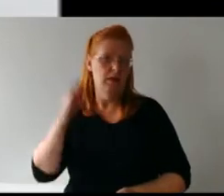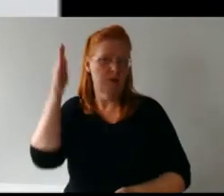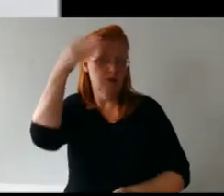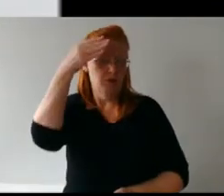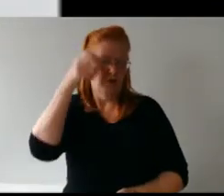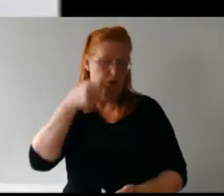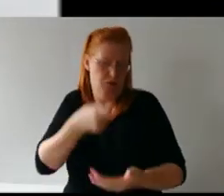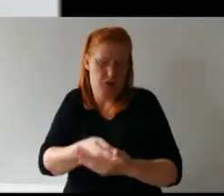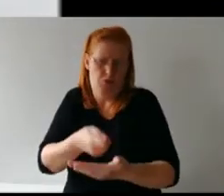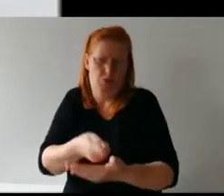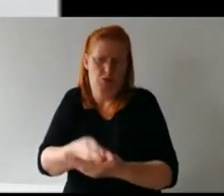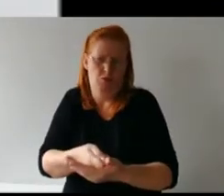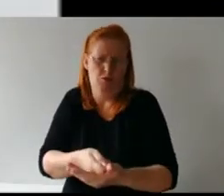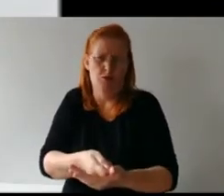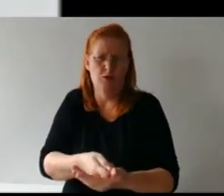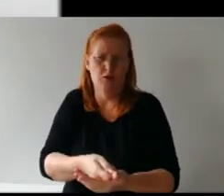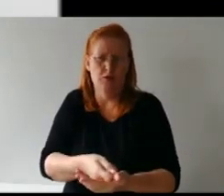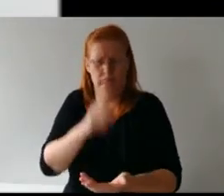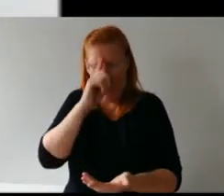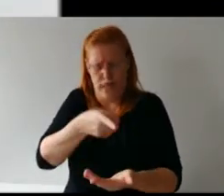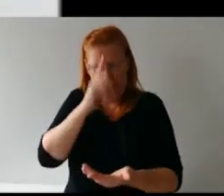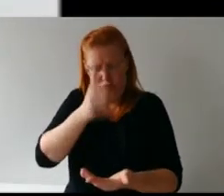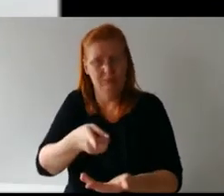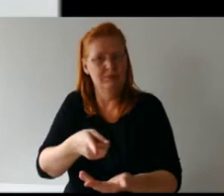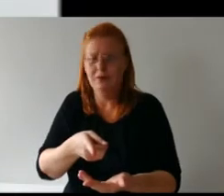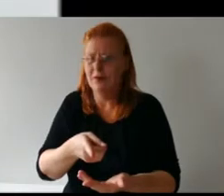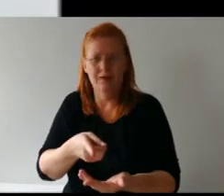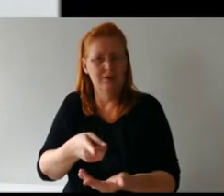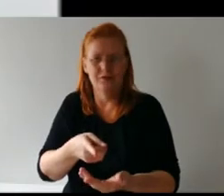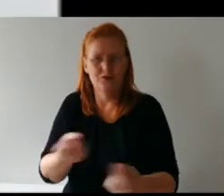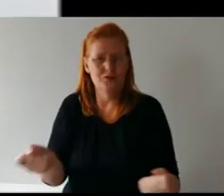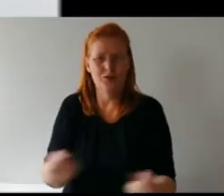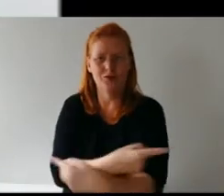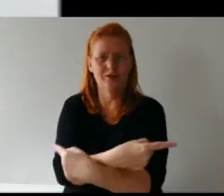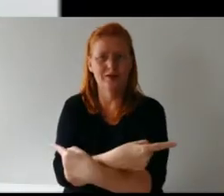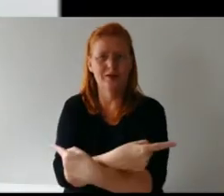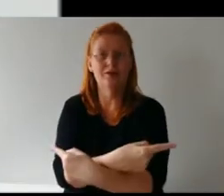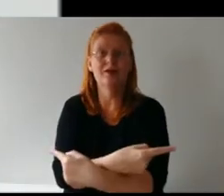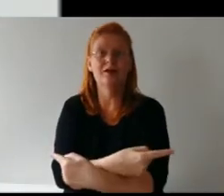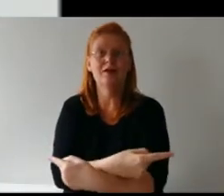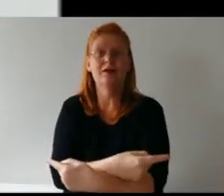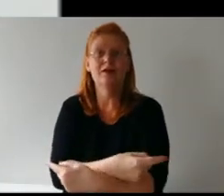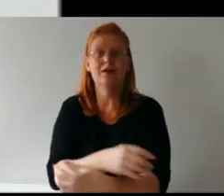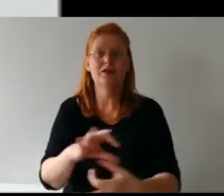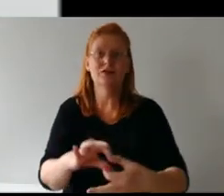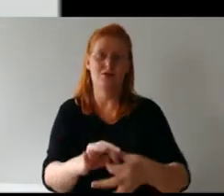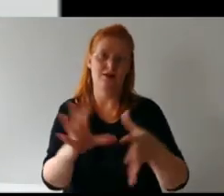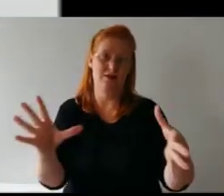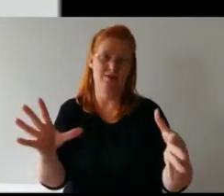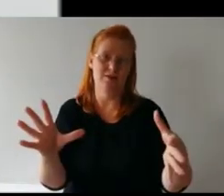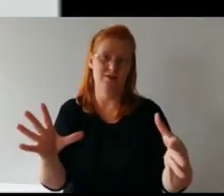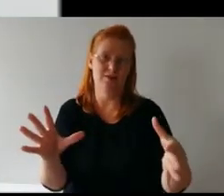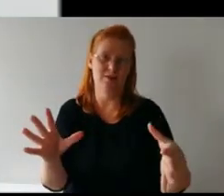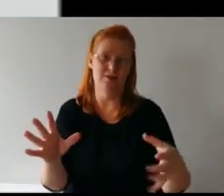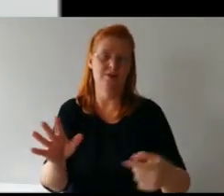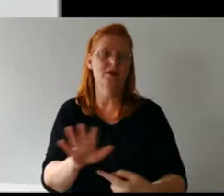não dogmatizou elas. Pelo contrário, deixou como um código